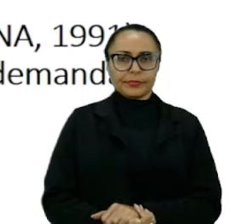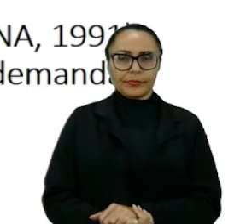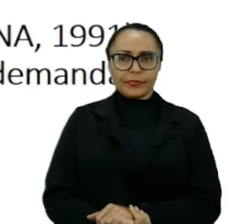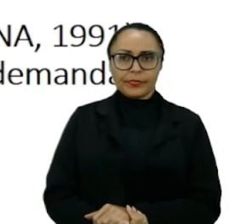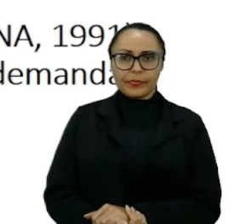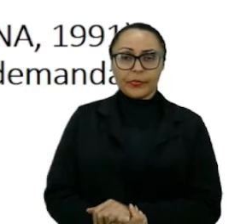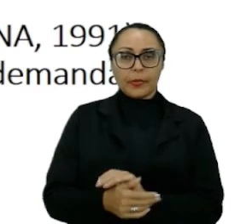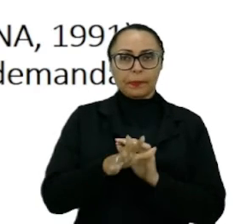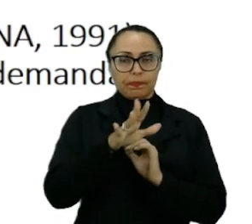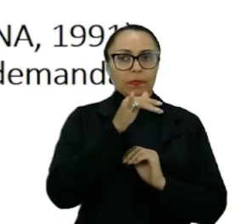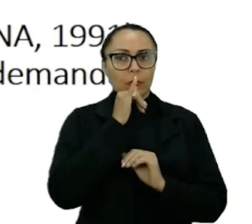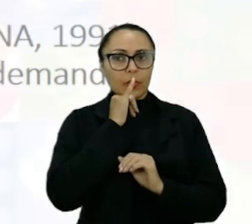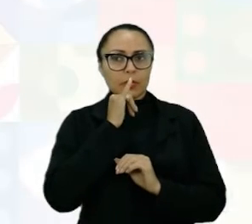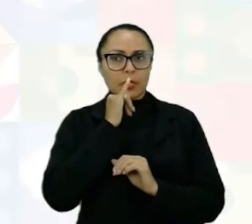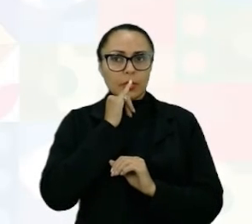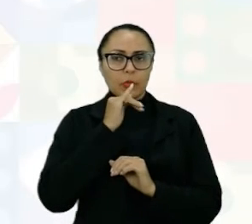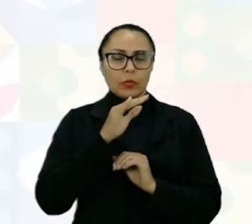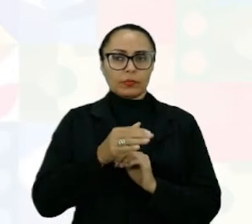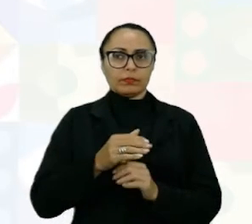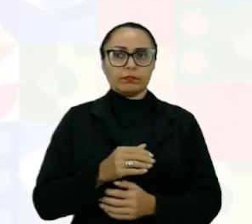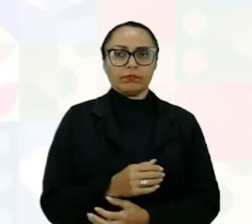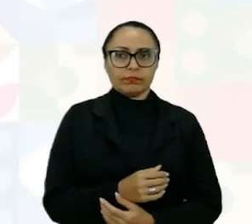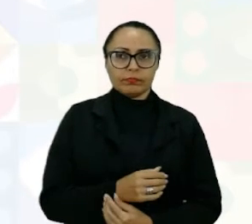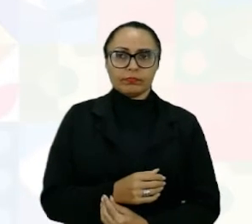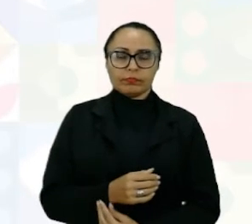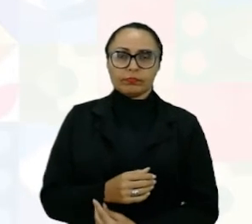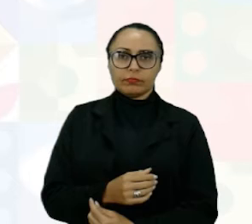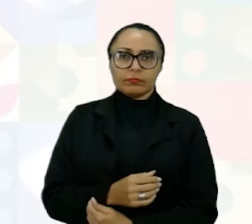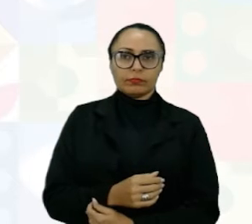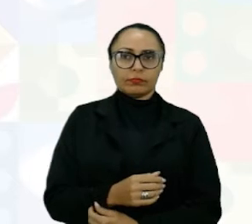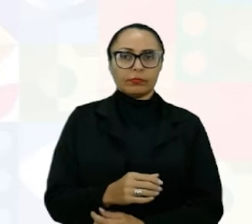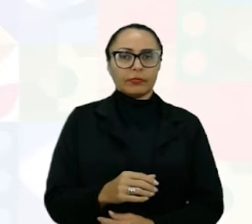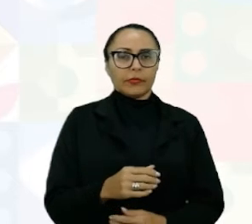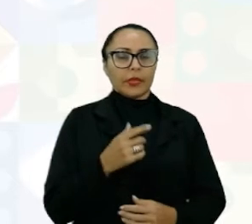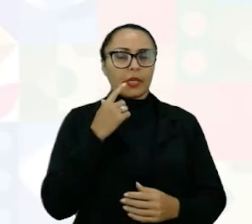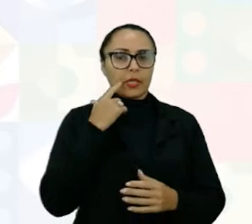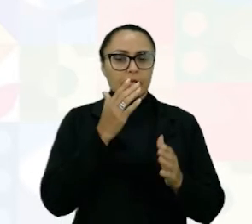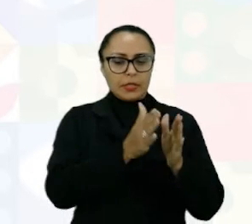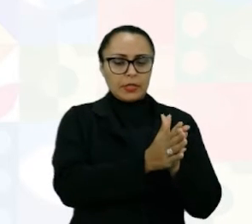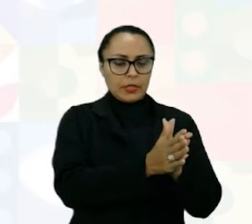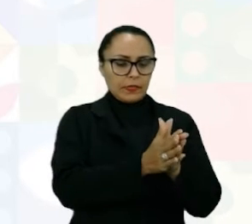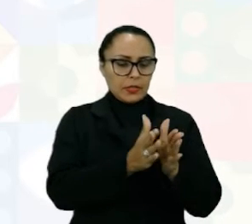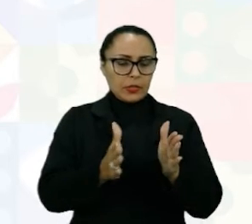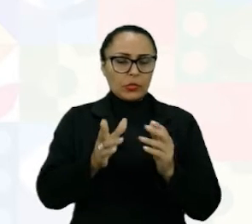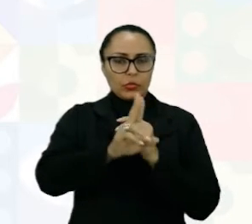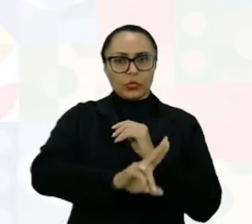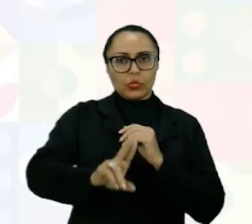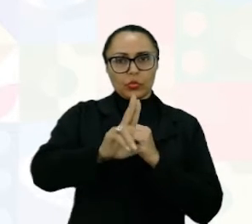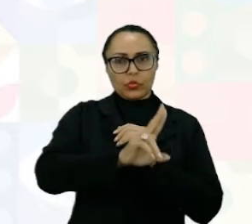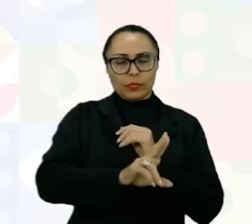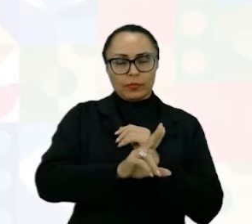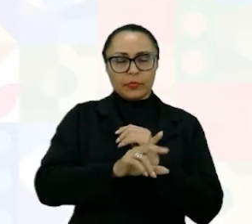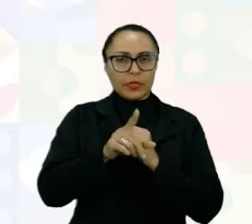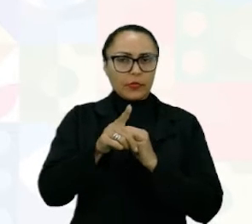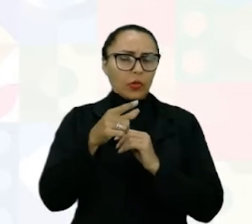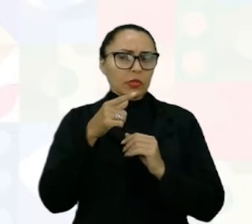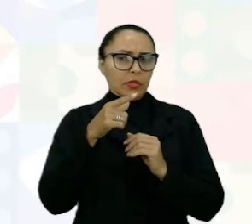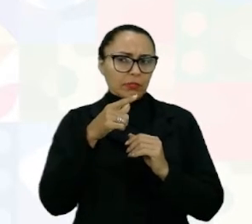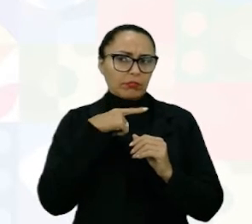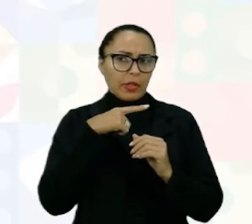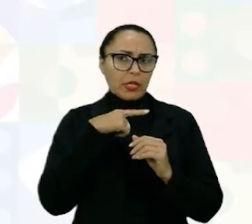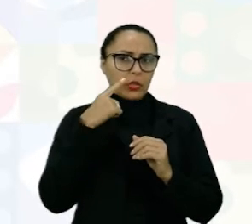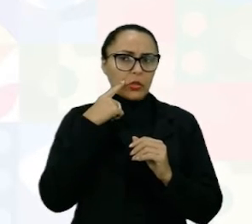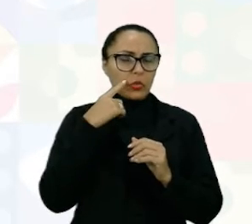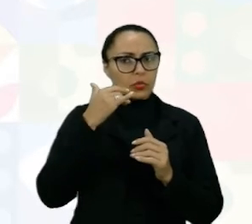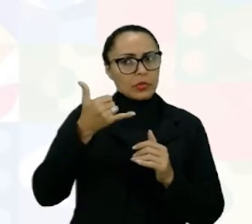Por exemplo, vou dar um exemplo em relação à adequação do uso. Se você tem um